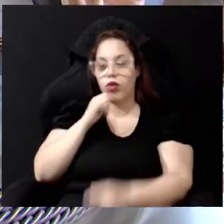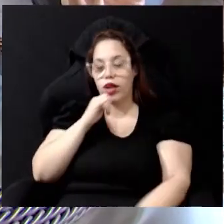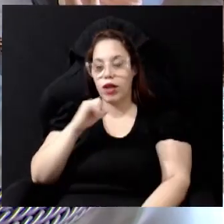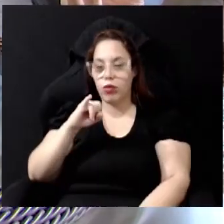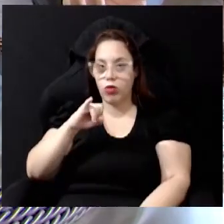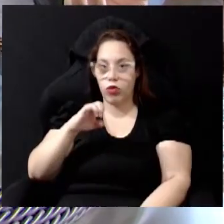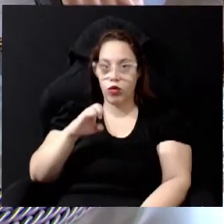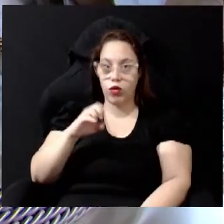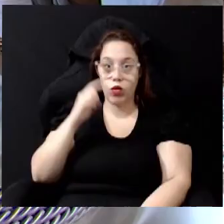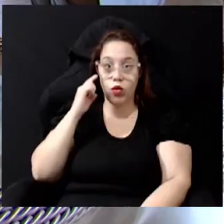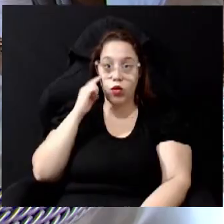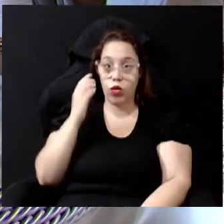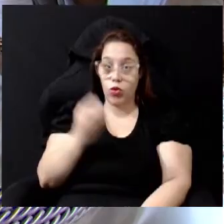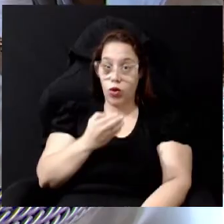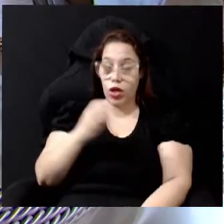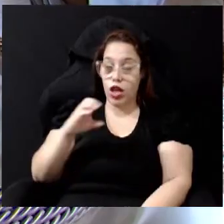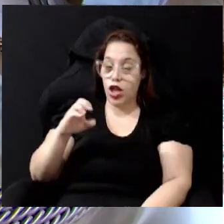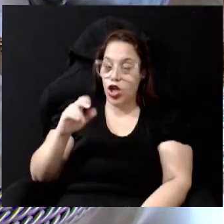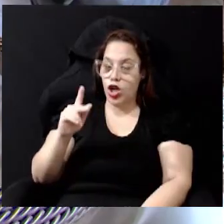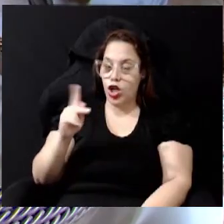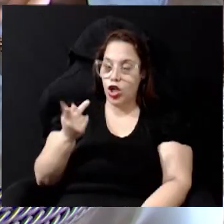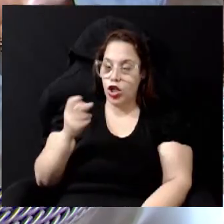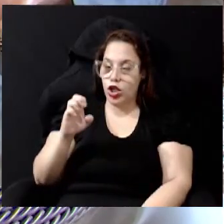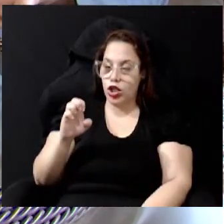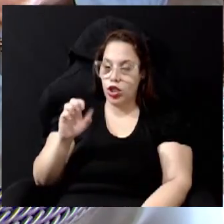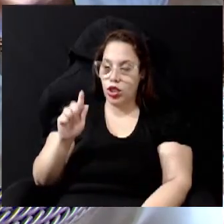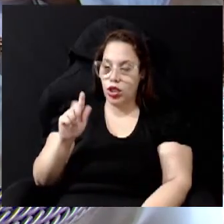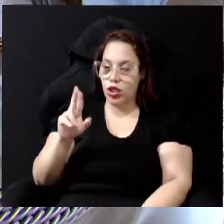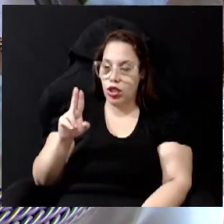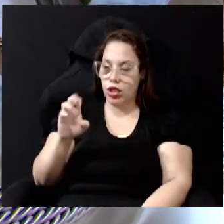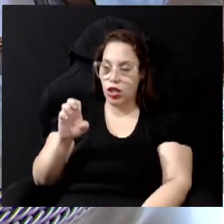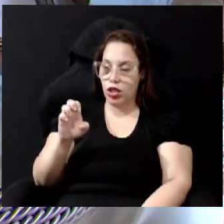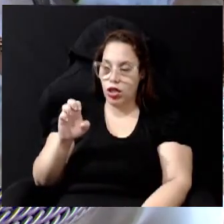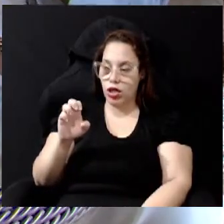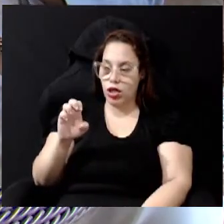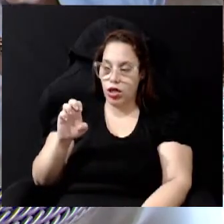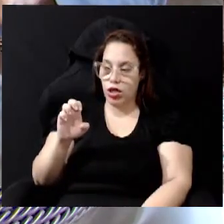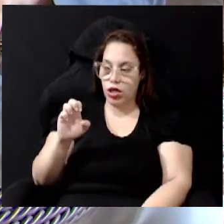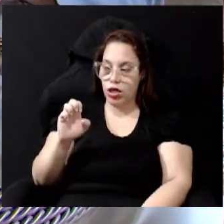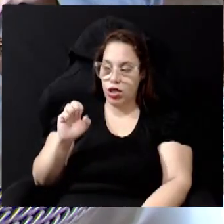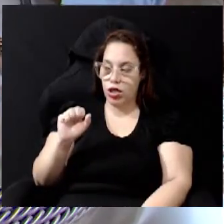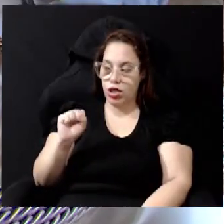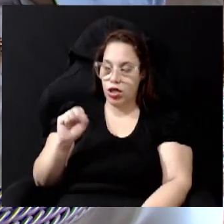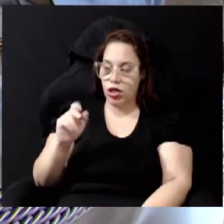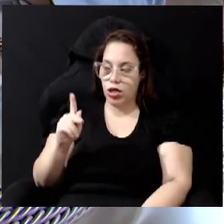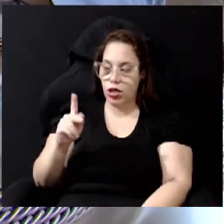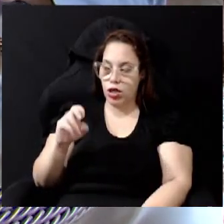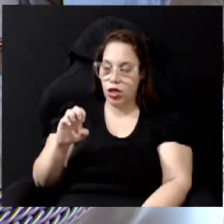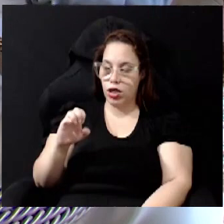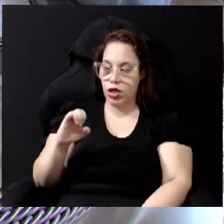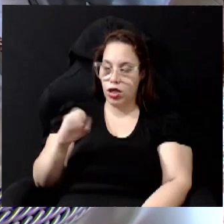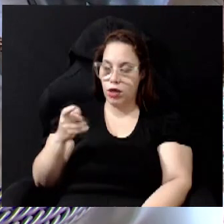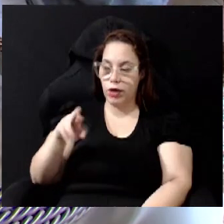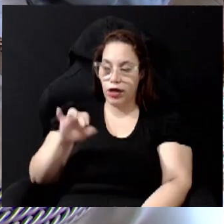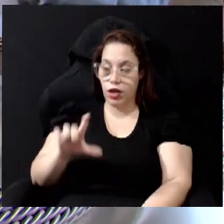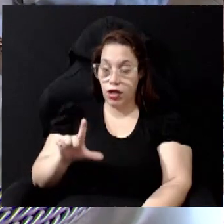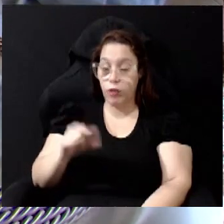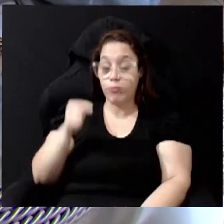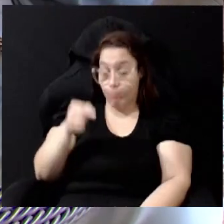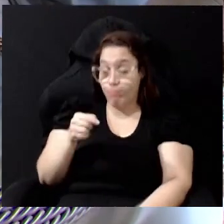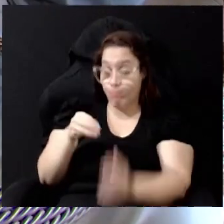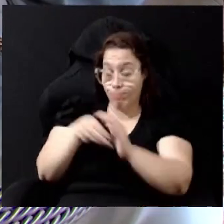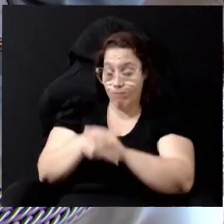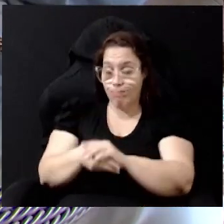tipo de dívida que tem. Só perde para o rotativo do cartão de crédito. Então, quando a pessoa entra nessa situação, o